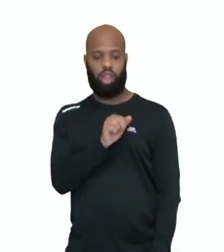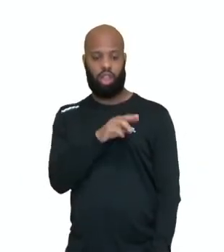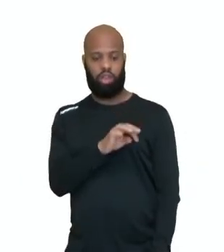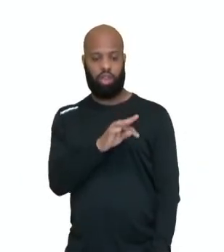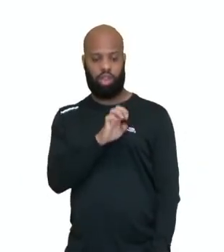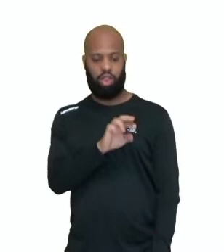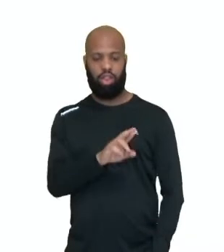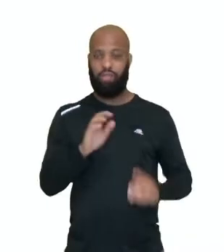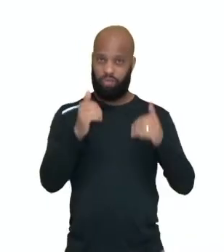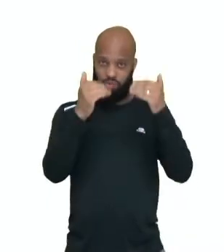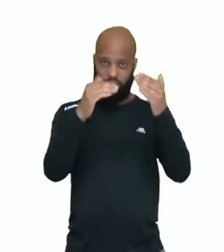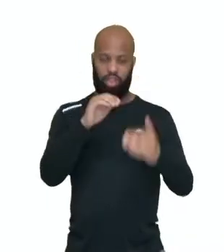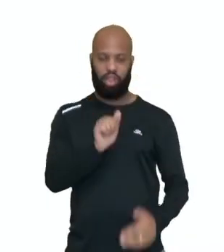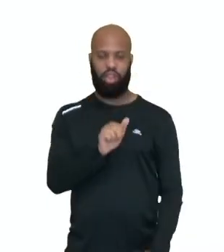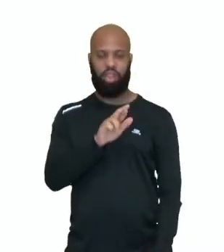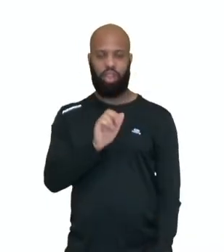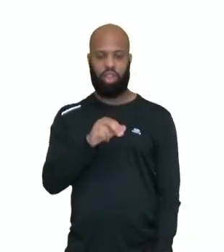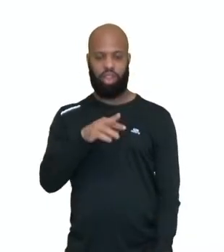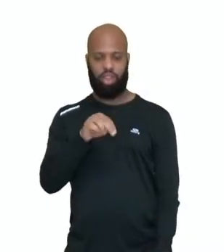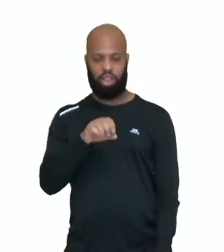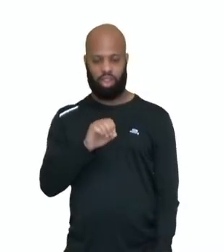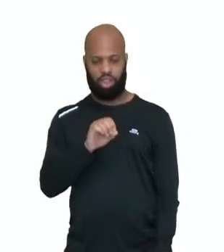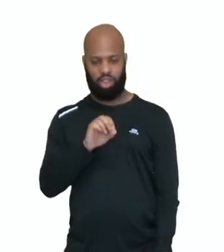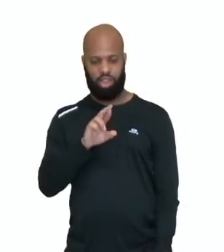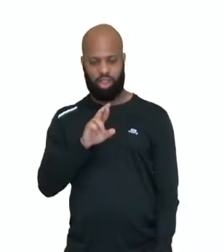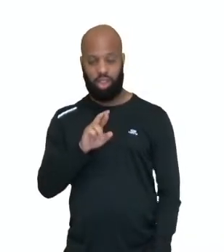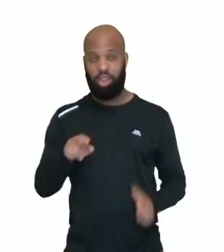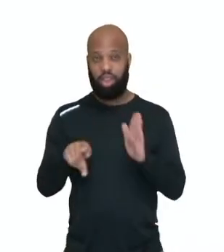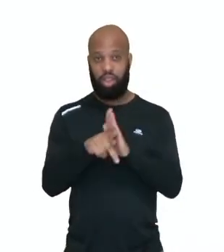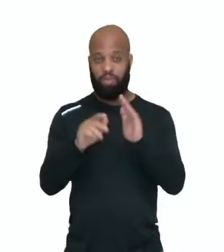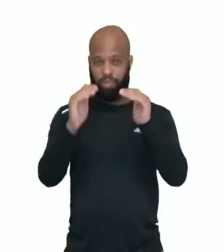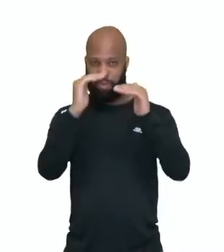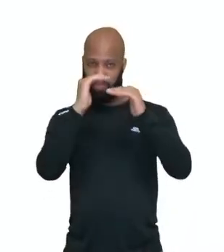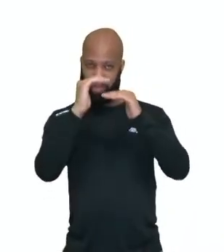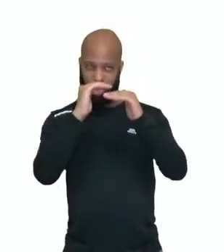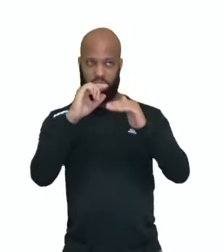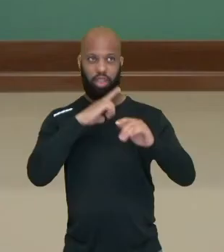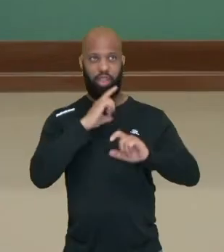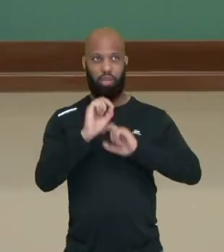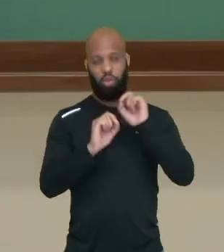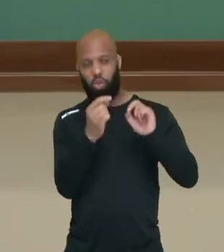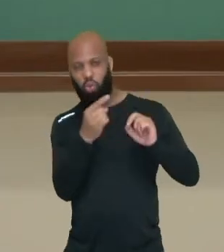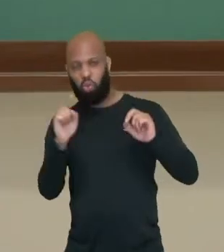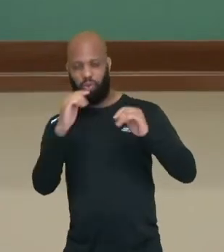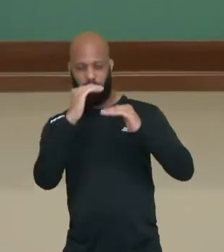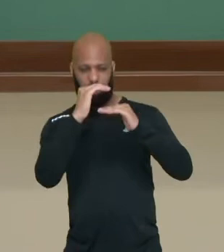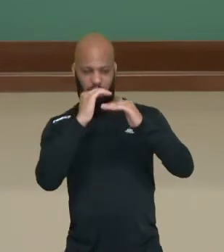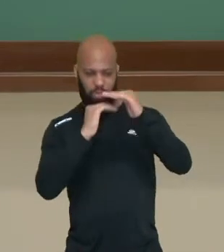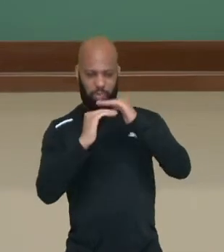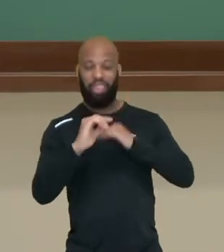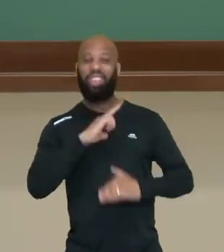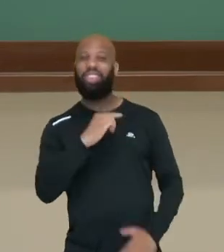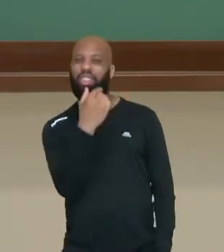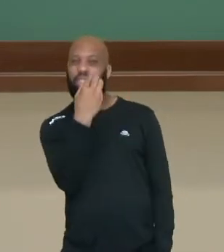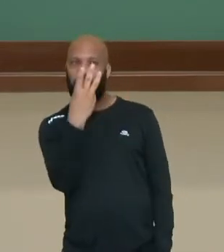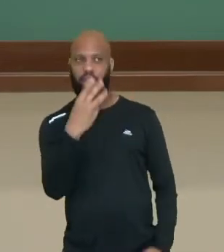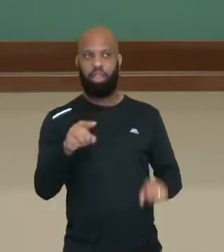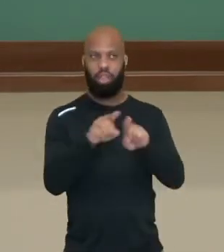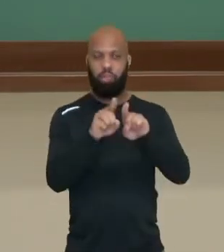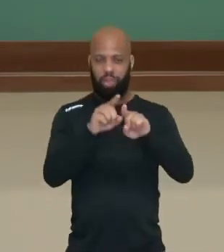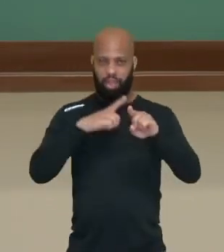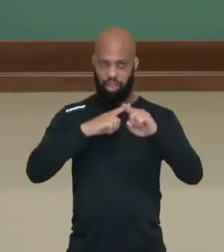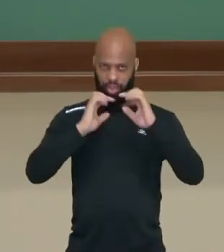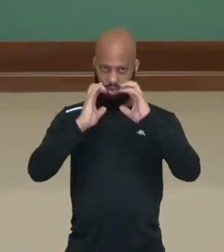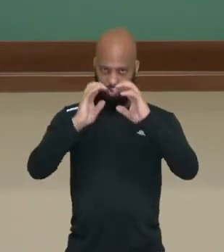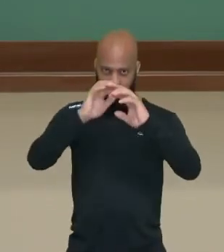a aracnoide mais interna, e a pia mater, que é a última, além do líquido cefalorraquidiano, que vai, né, proteger